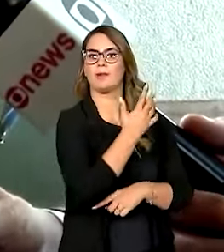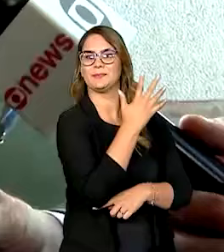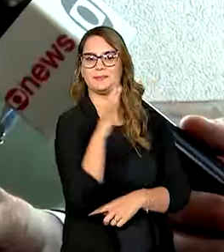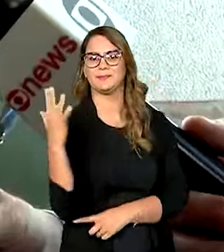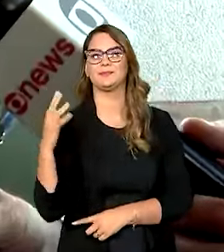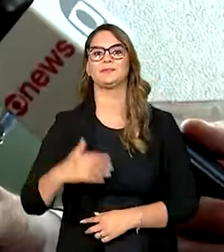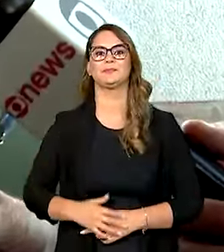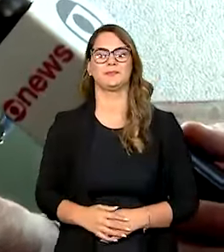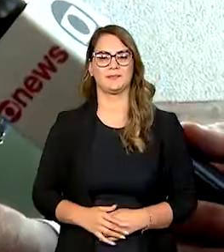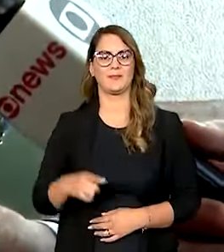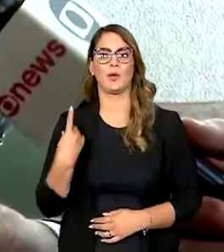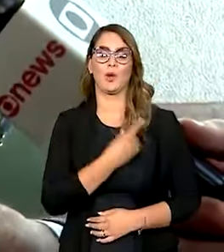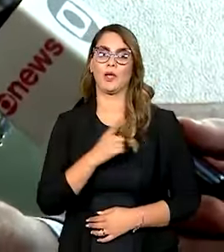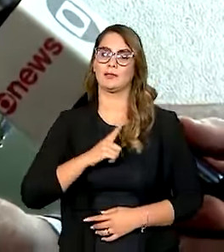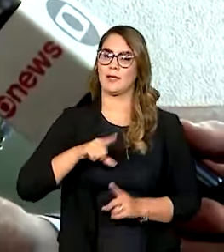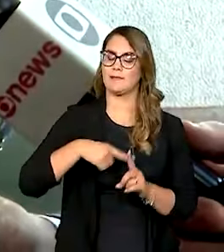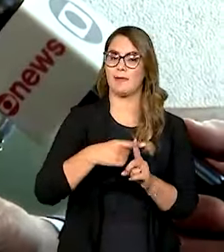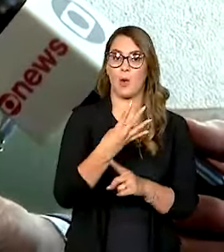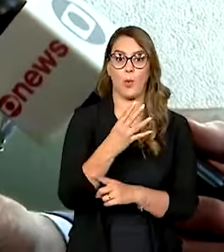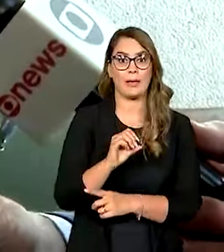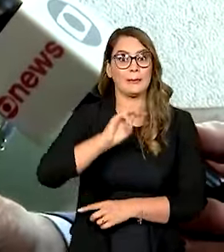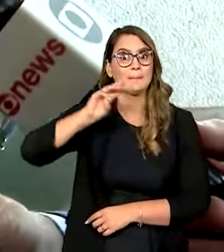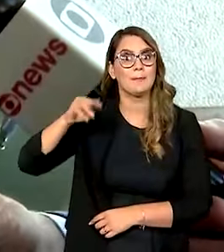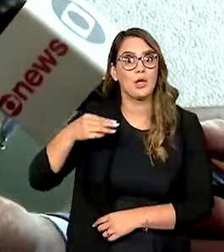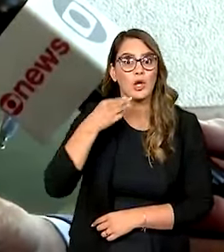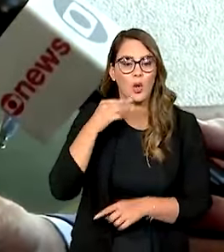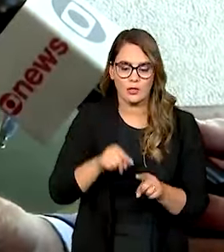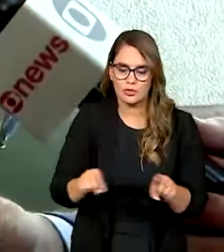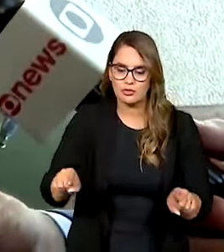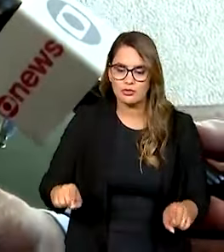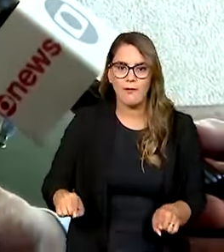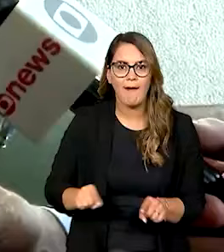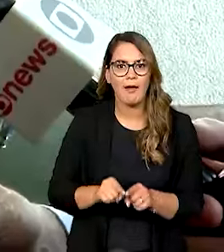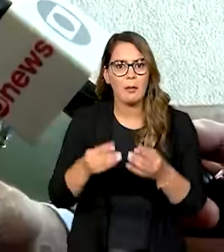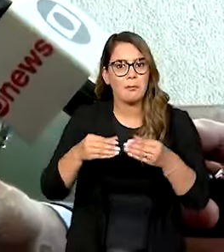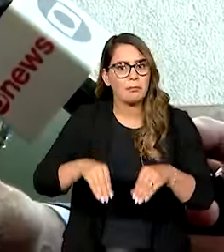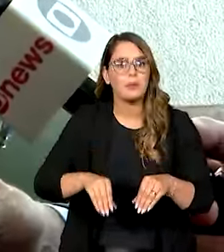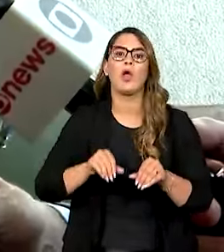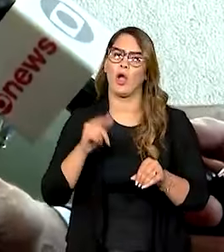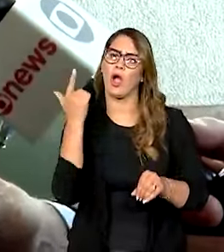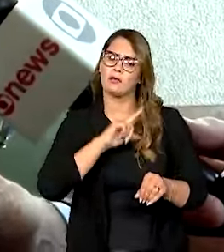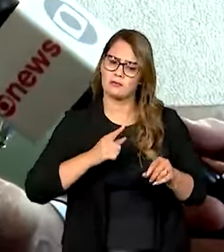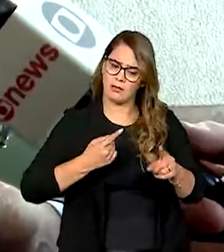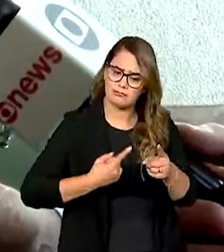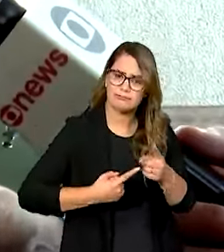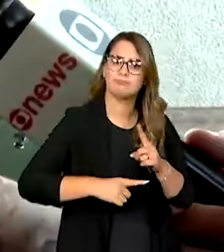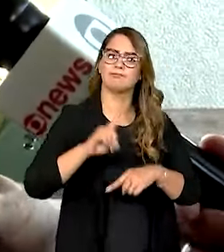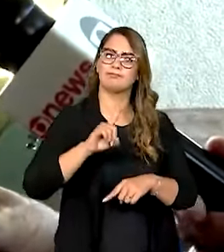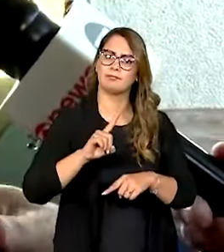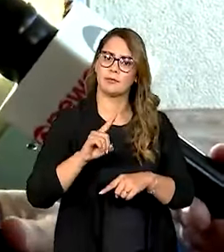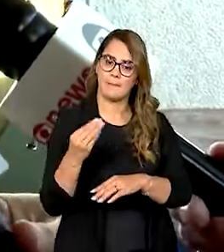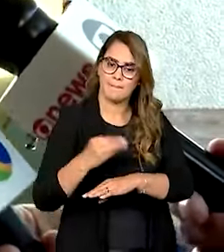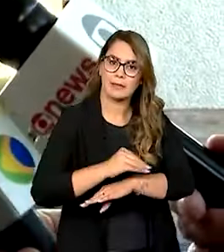ambiente nós temos mais de 40 milhões de hectares de terras degradadas e que nós poderos recuperar não apenas para